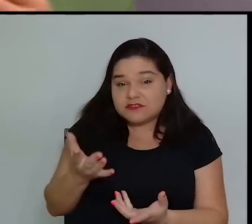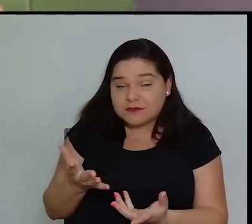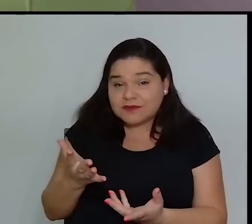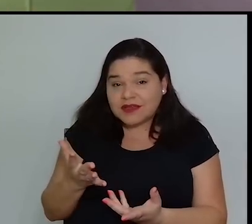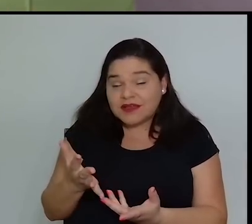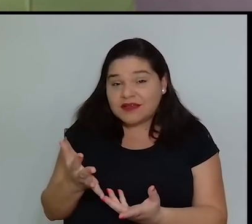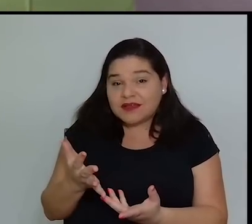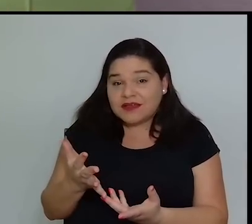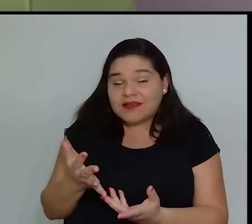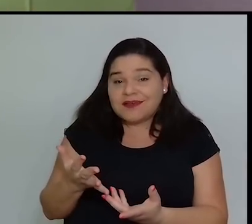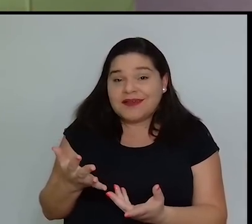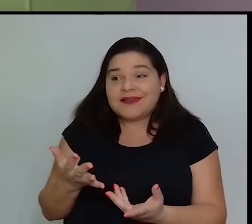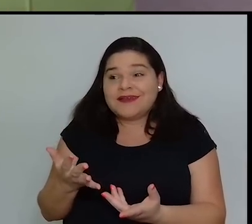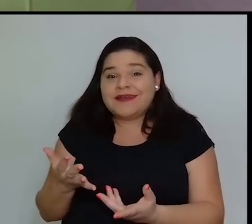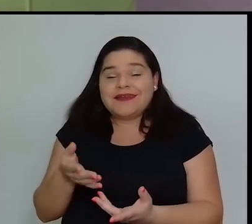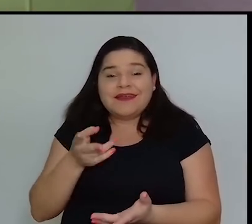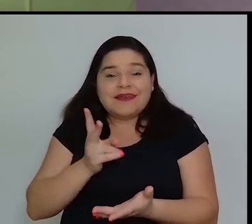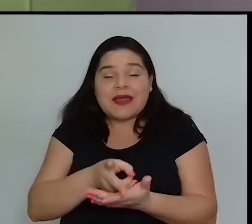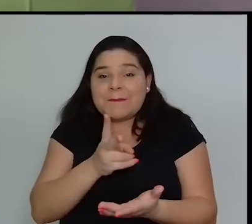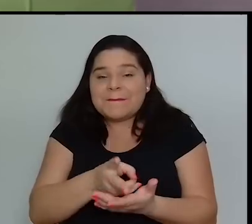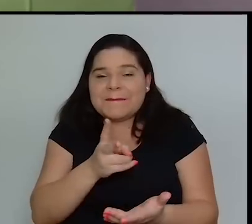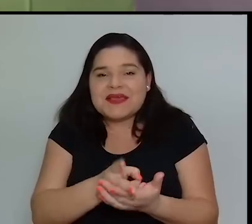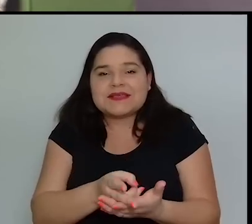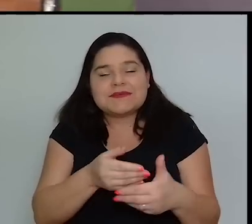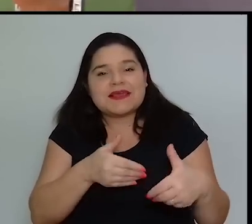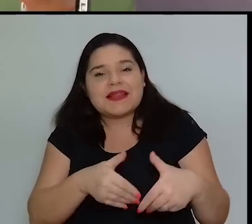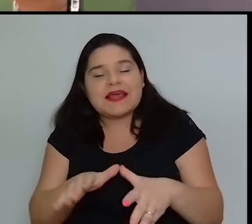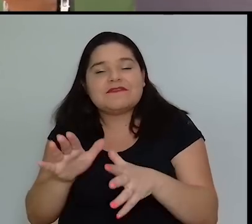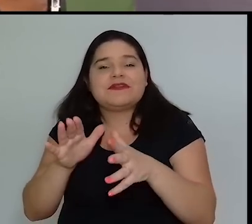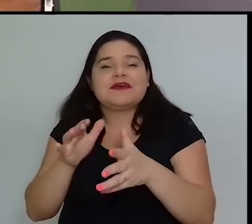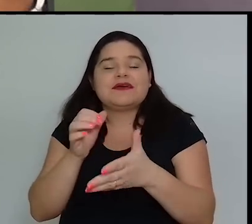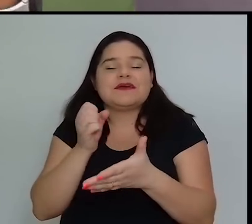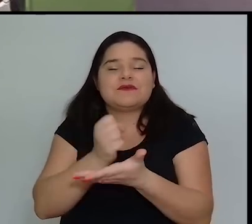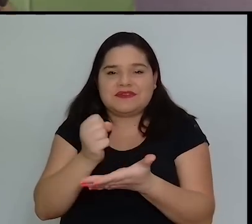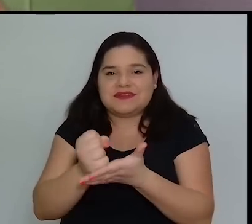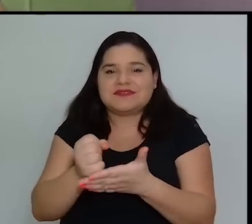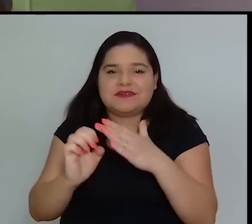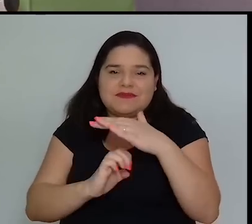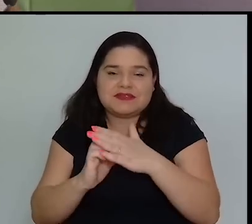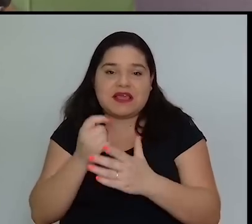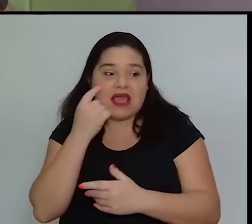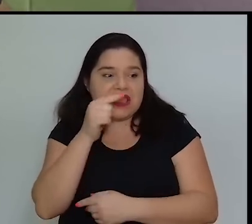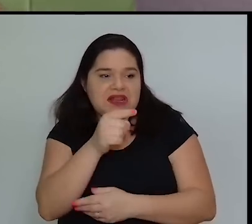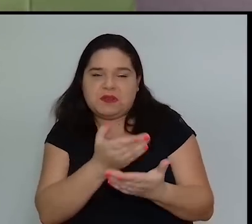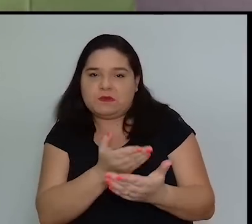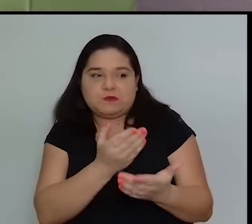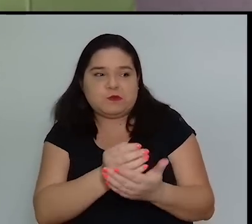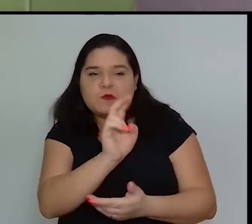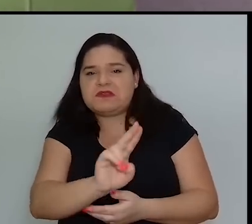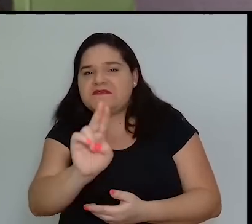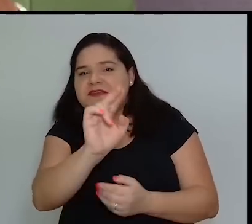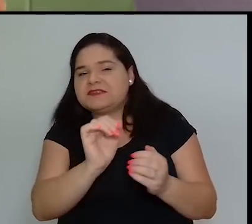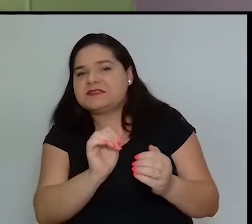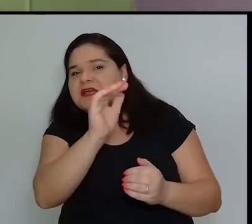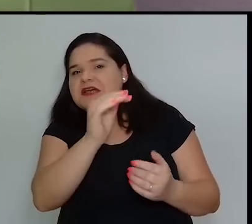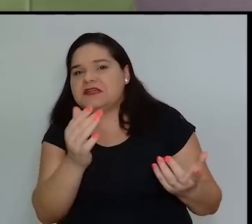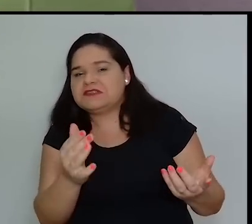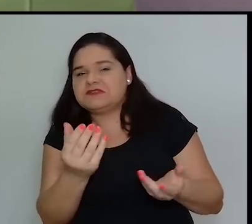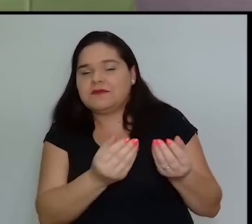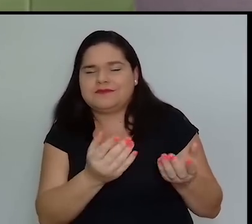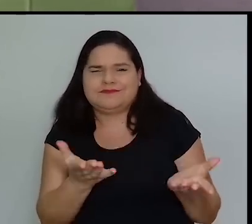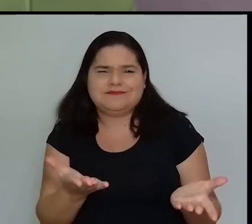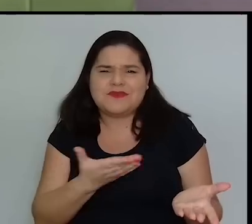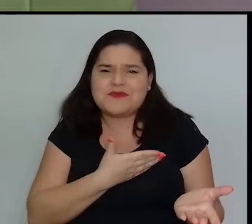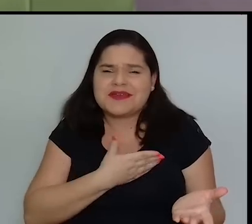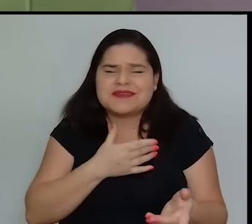de que a mesma que leva ao processo de contratações de empresa que achou mas ele não estudou na universidade de tal ele meu amigo